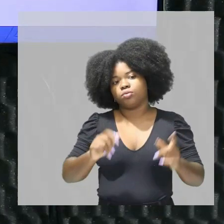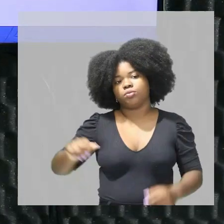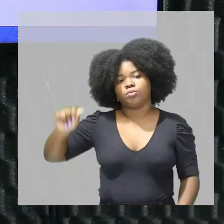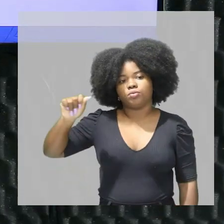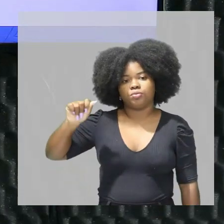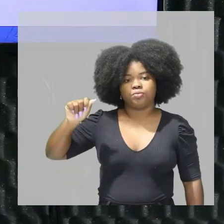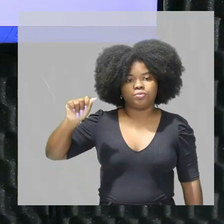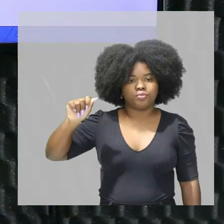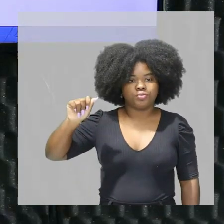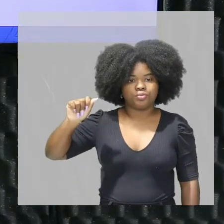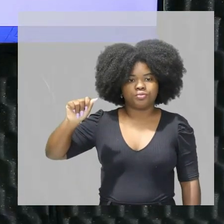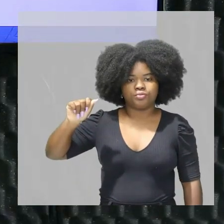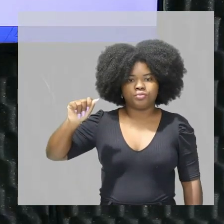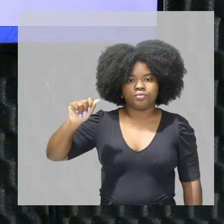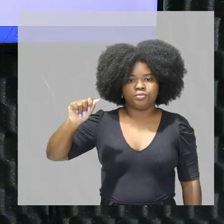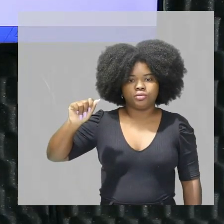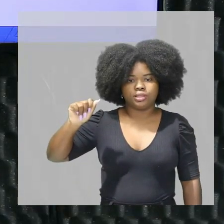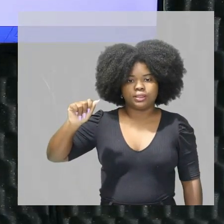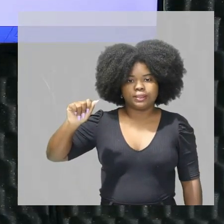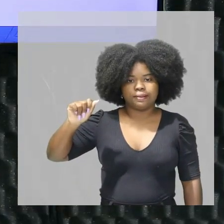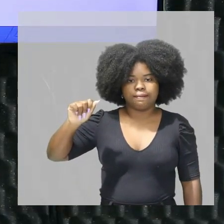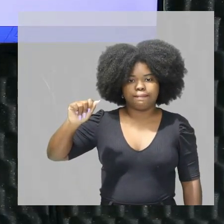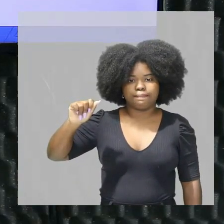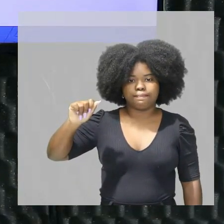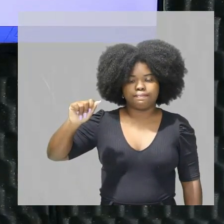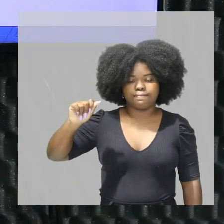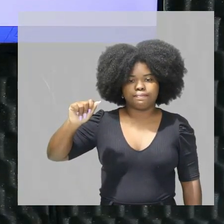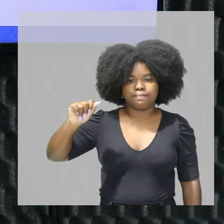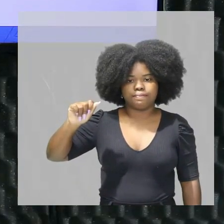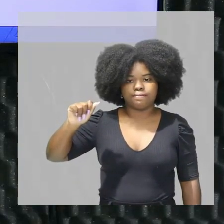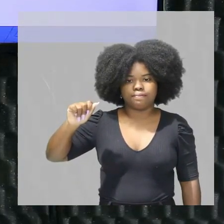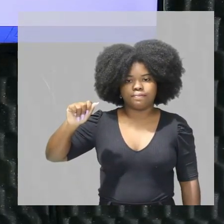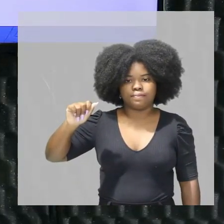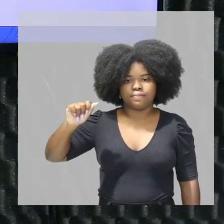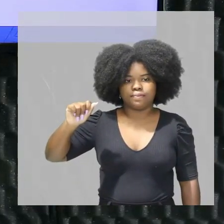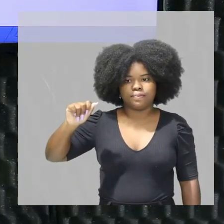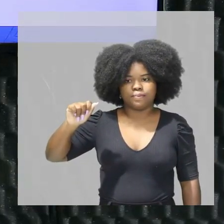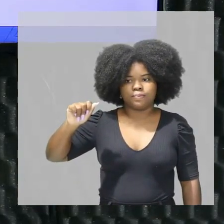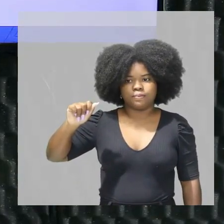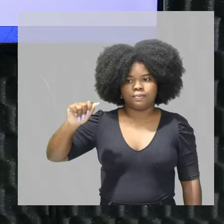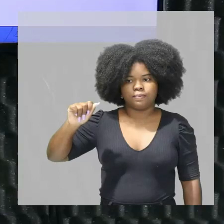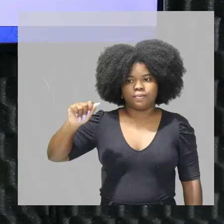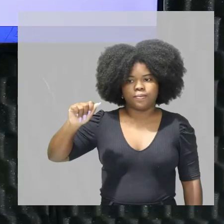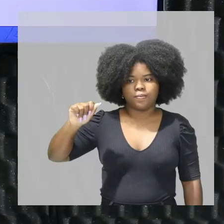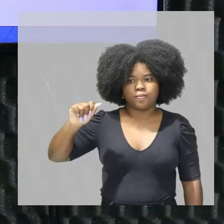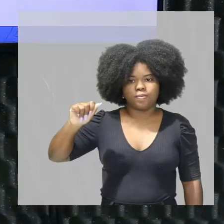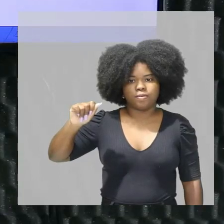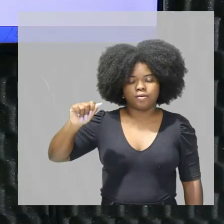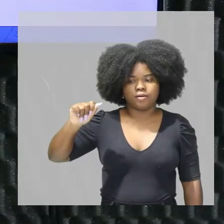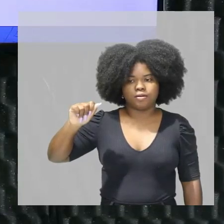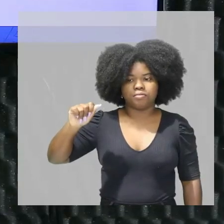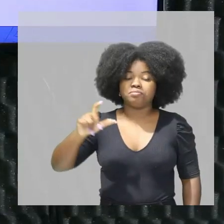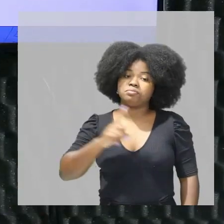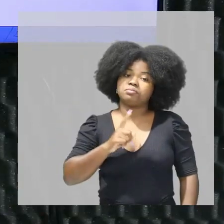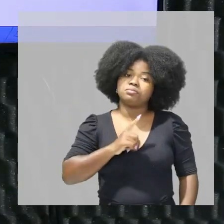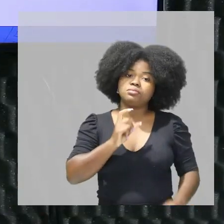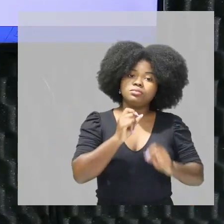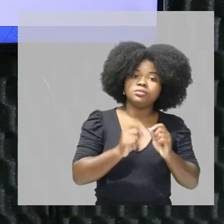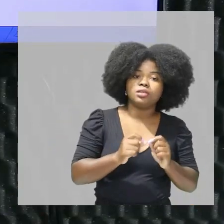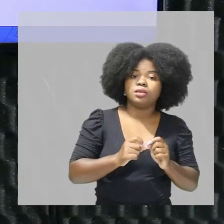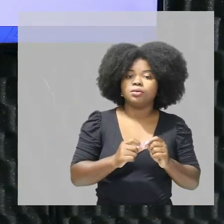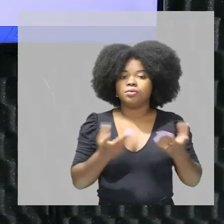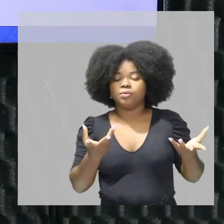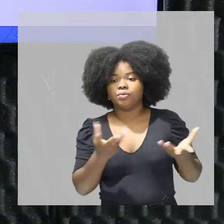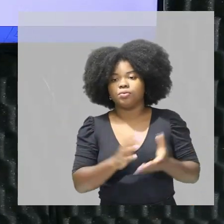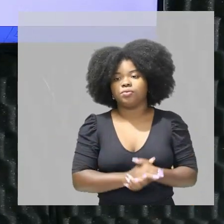assume ponto de vista só possa ser que da natureza do conhecimento racionalismo e empirismo tem concepções Opostas sobre a origem